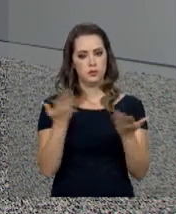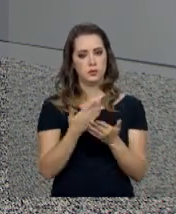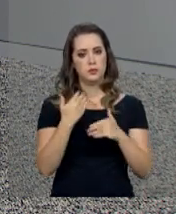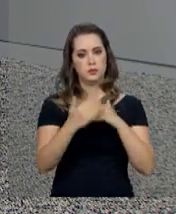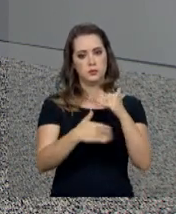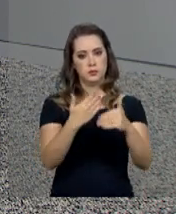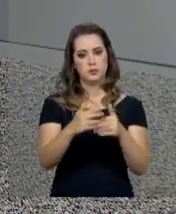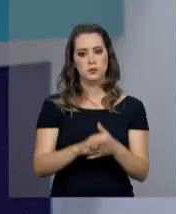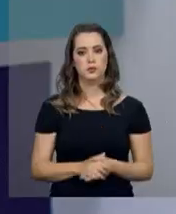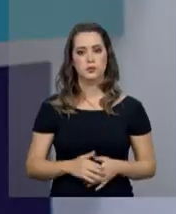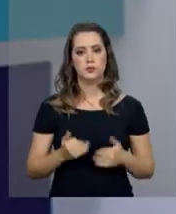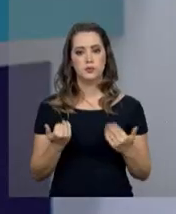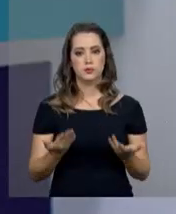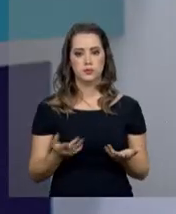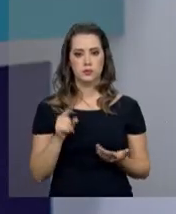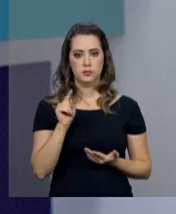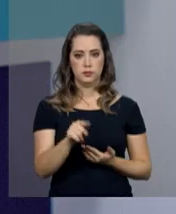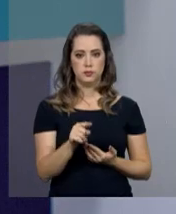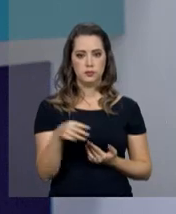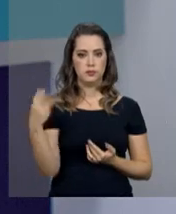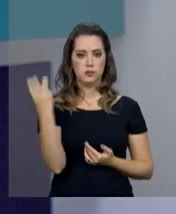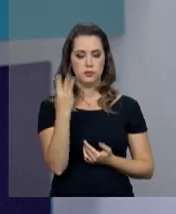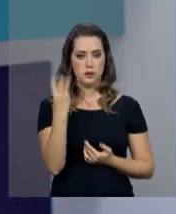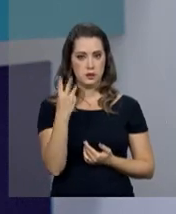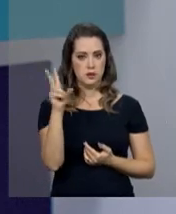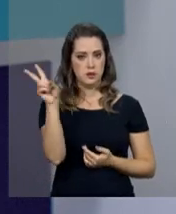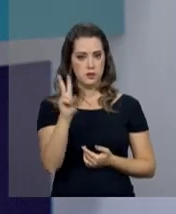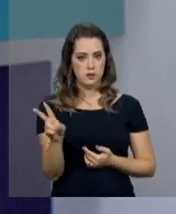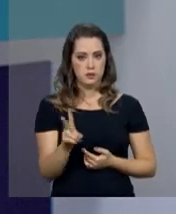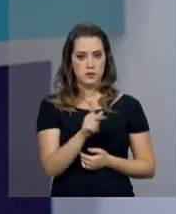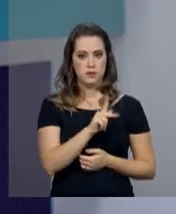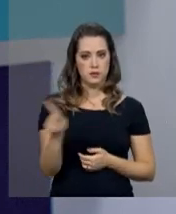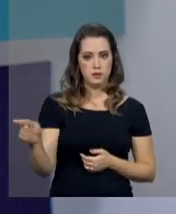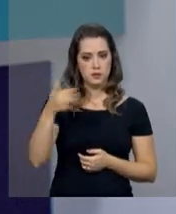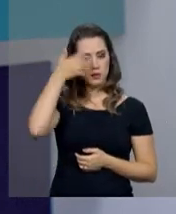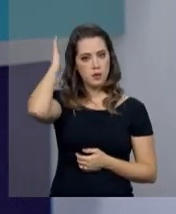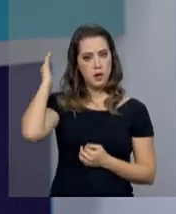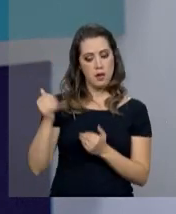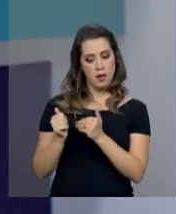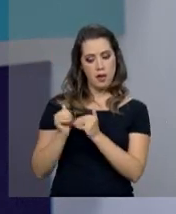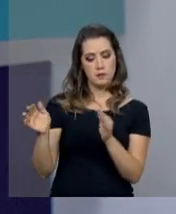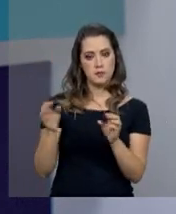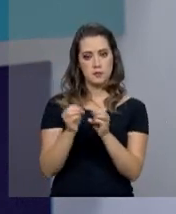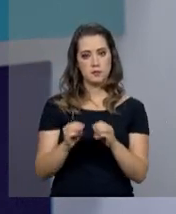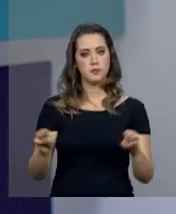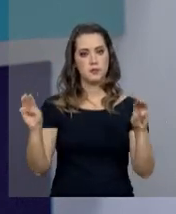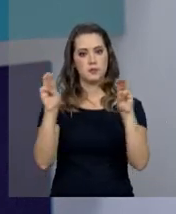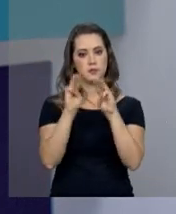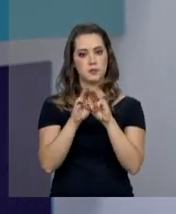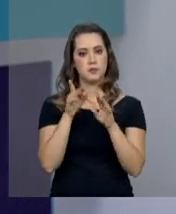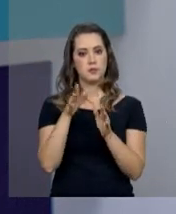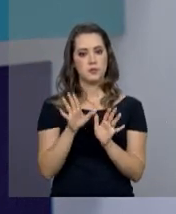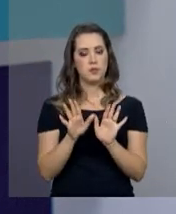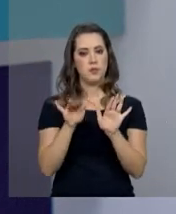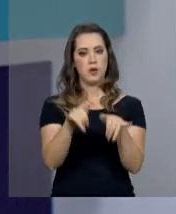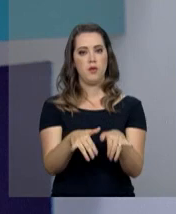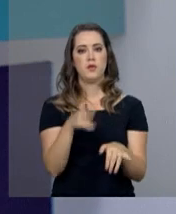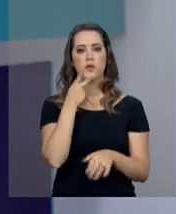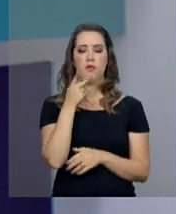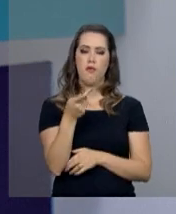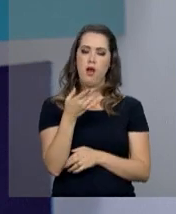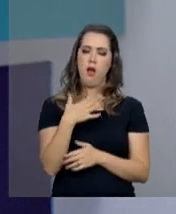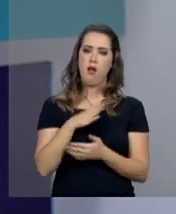programa olha e essa é a terceira vez que o presidente michel temer abrir a assembléia geral da onu no final da sua fala ele se